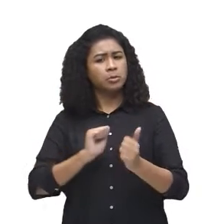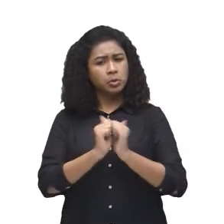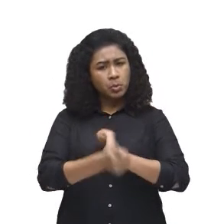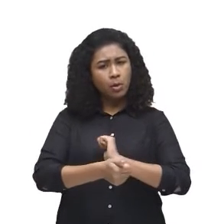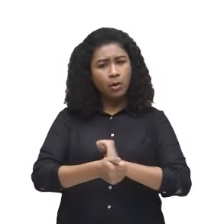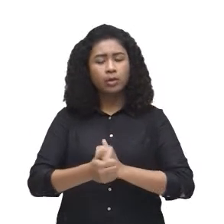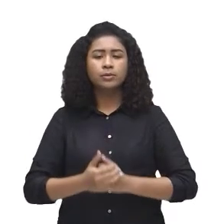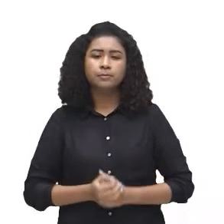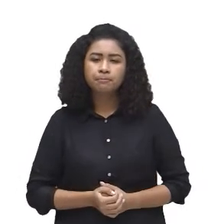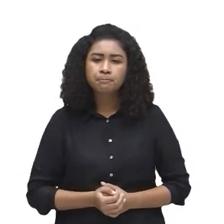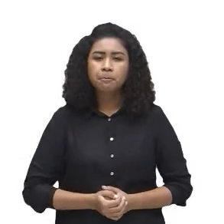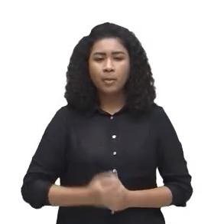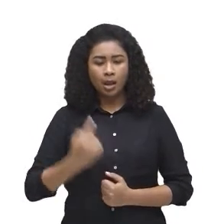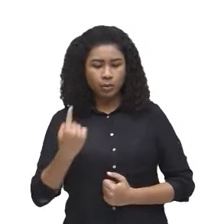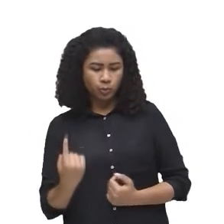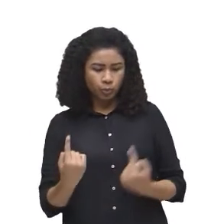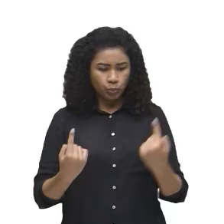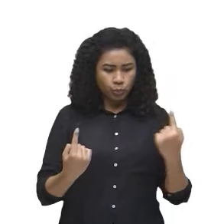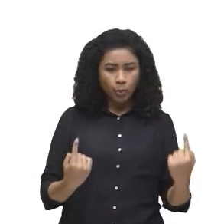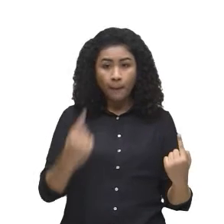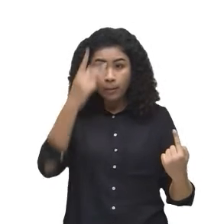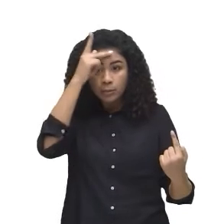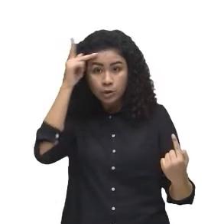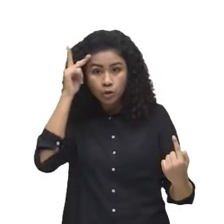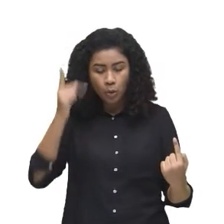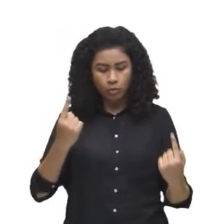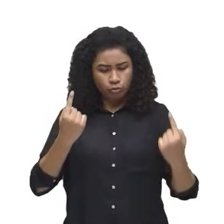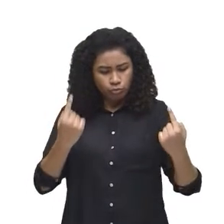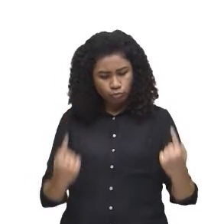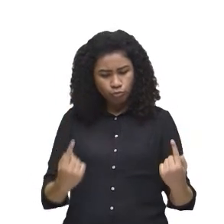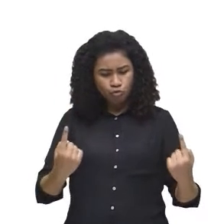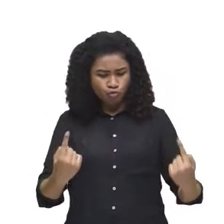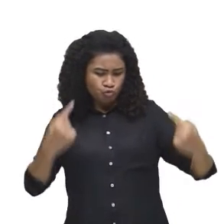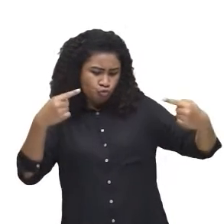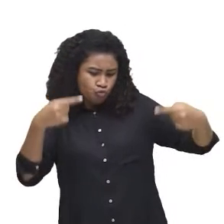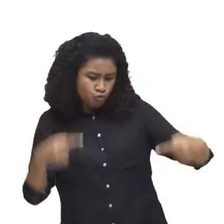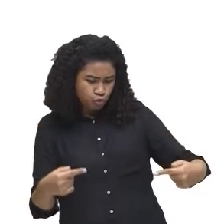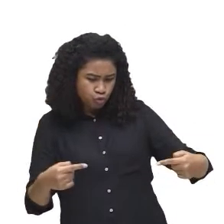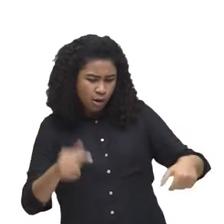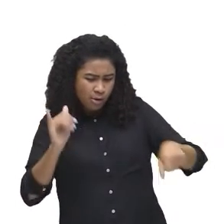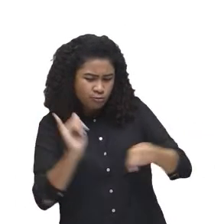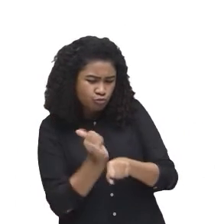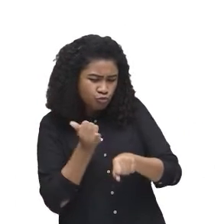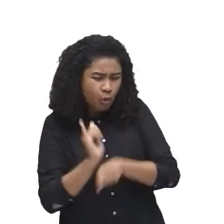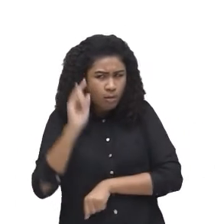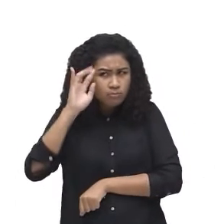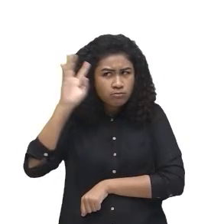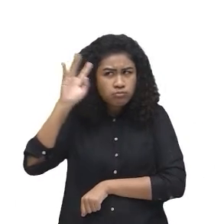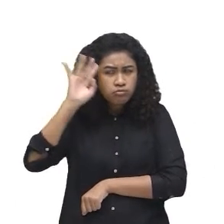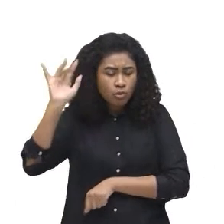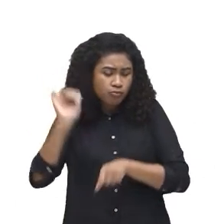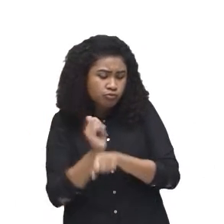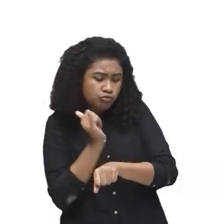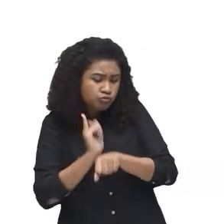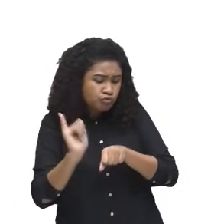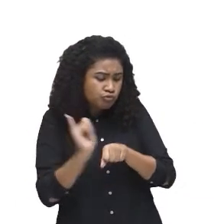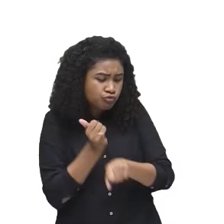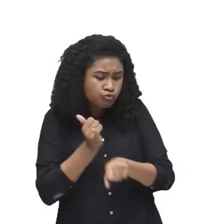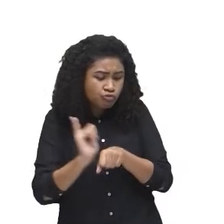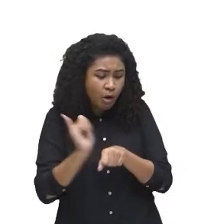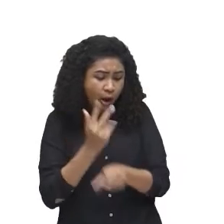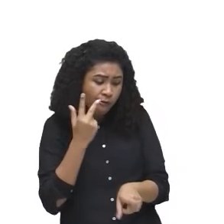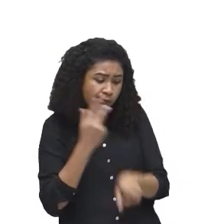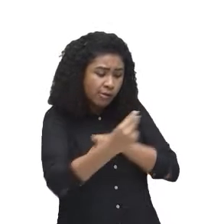indivíduos tentando um derrotar o outro, utilizando estratégias de ataque e defesa? Então, sendo assim, dentro dessa